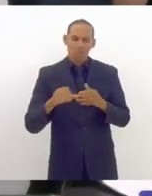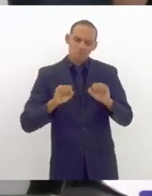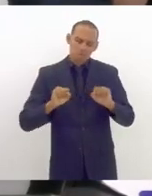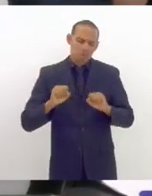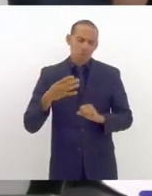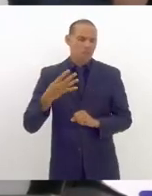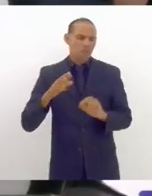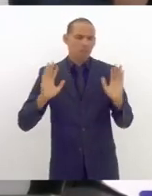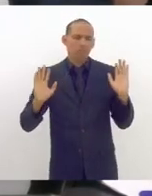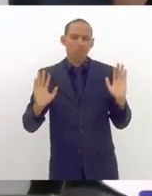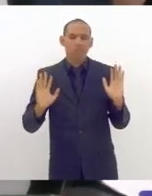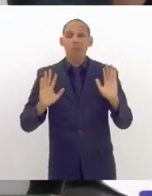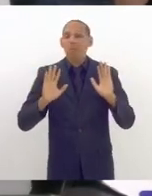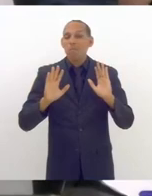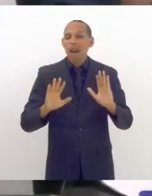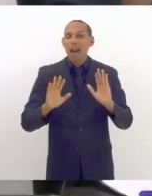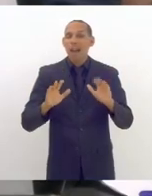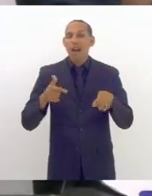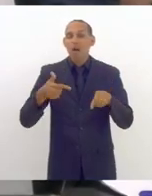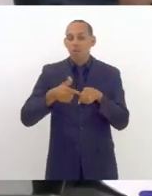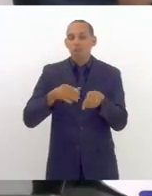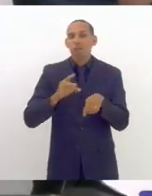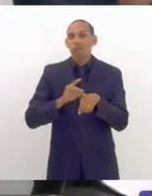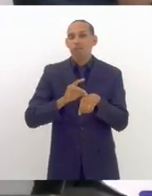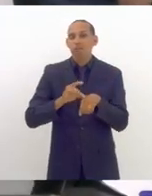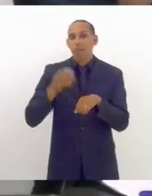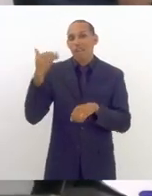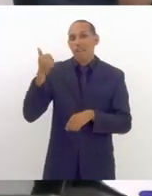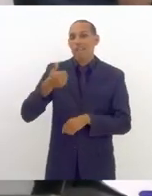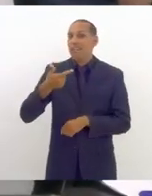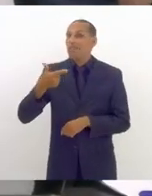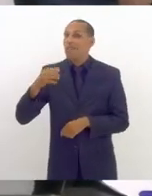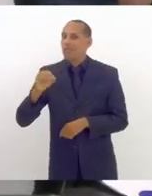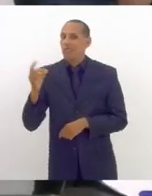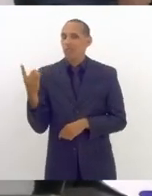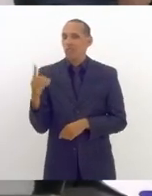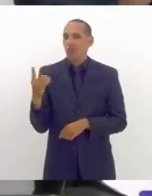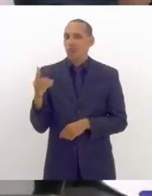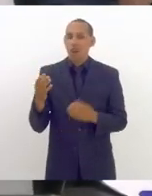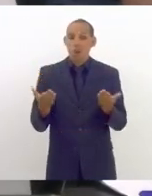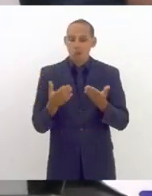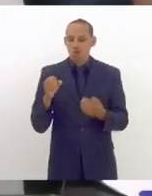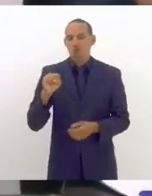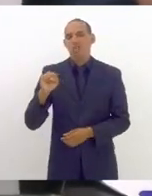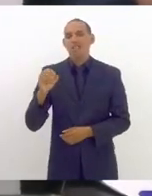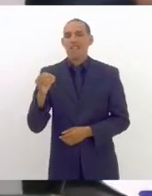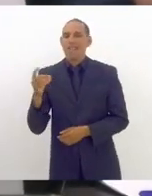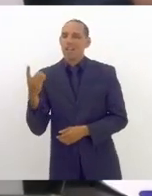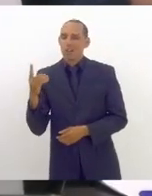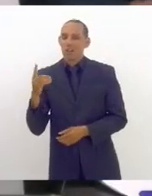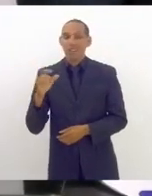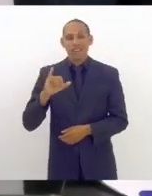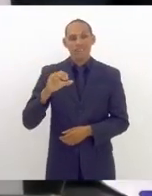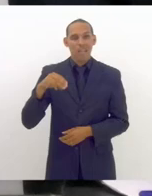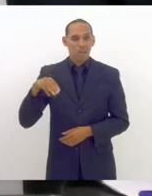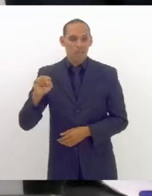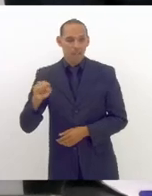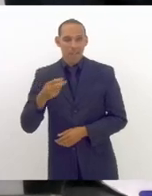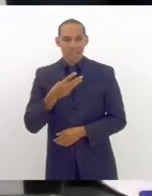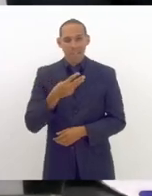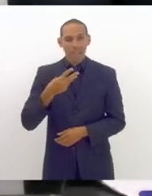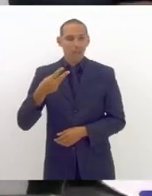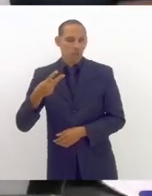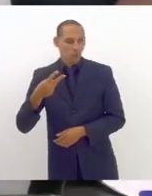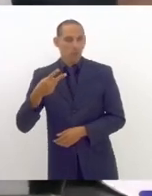quatro só que o petróleo estava 120 dólares hoje está 80 o que era o ICMS de 32% +